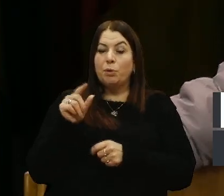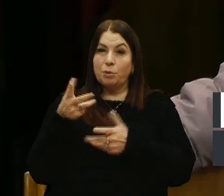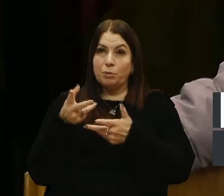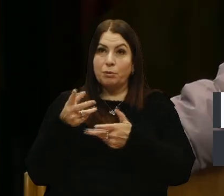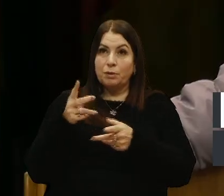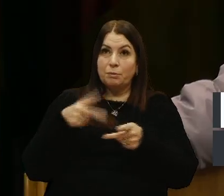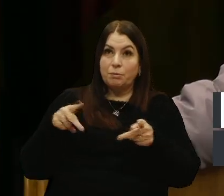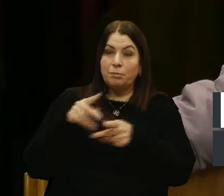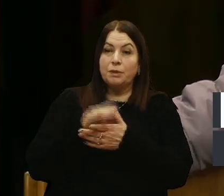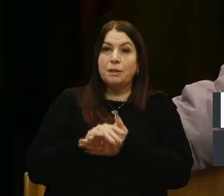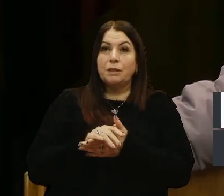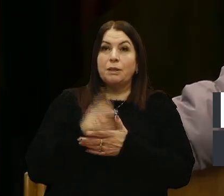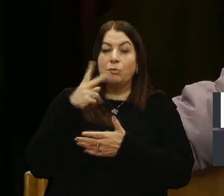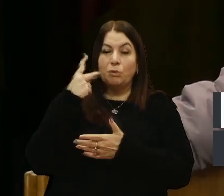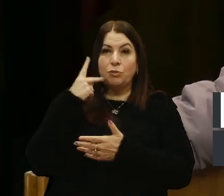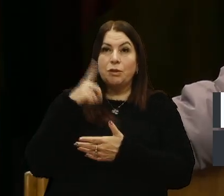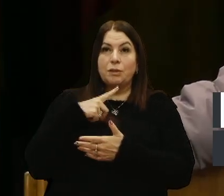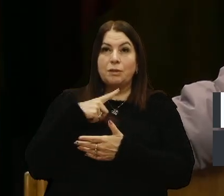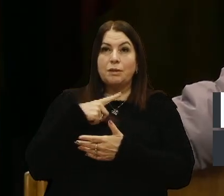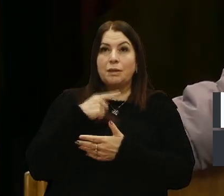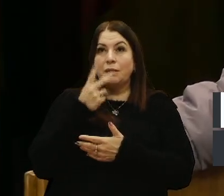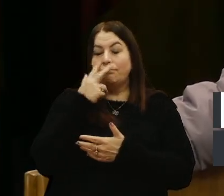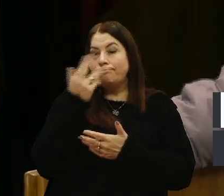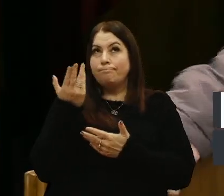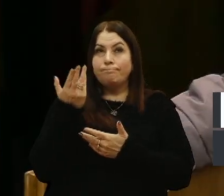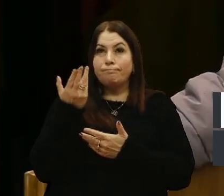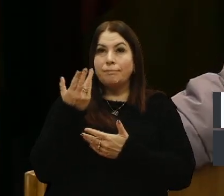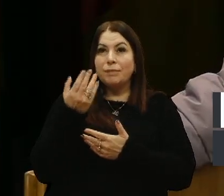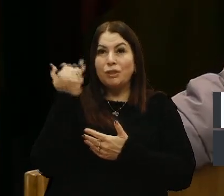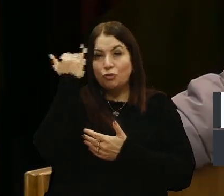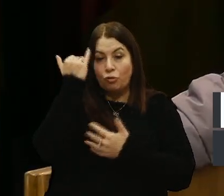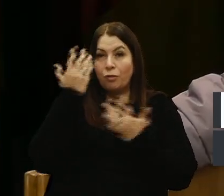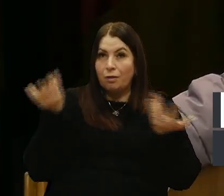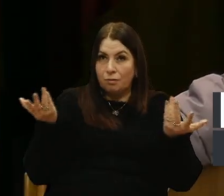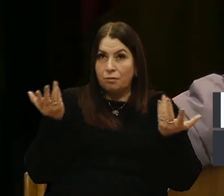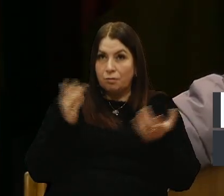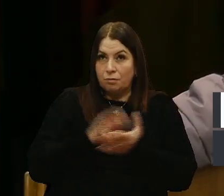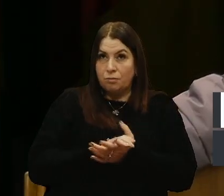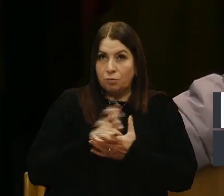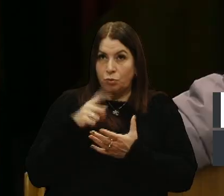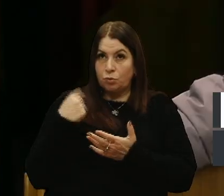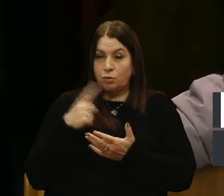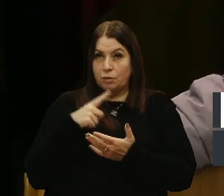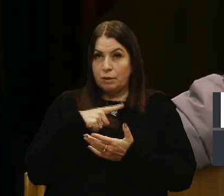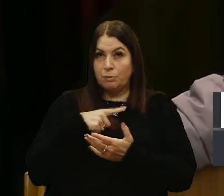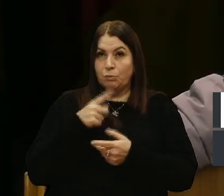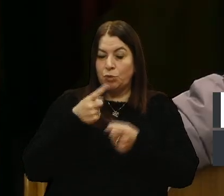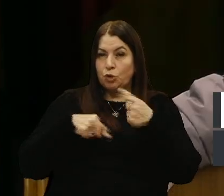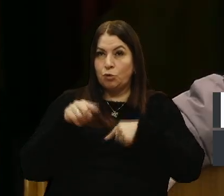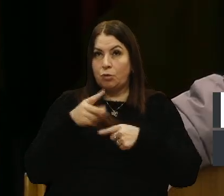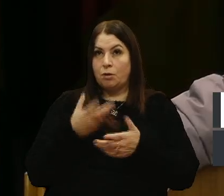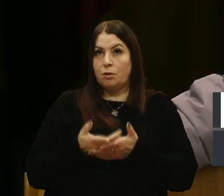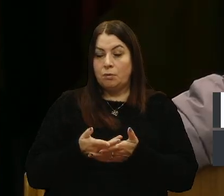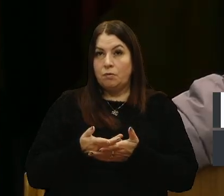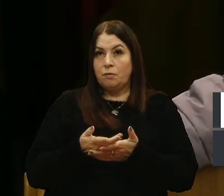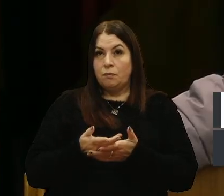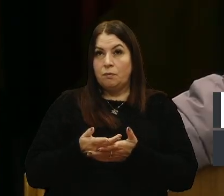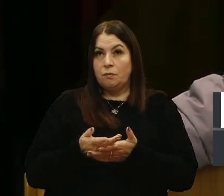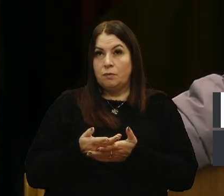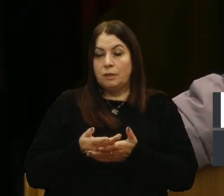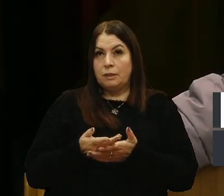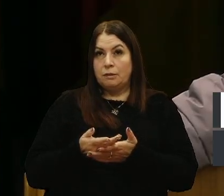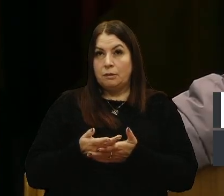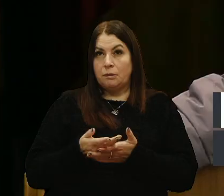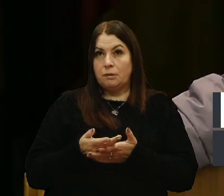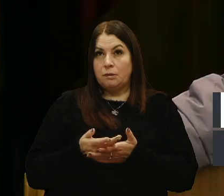significativa a política tem se infantilizado e se idiotizado. Nós temos nos tornado